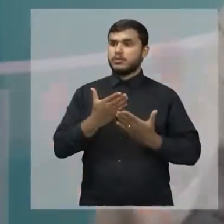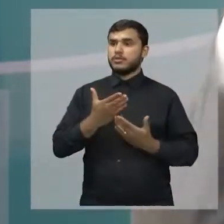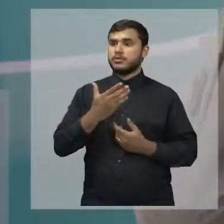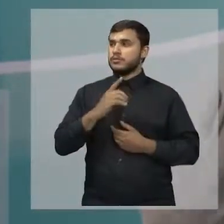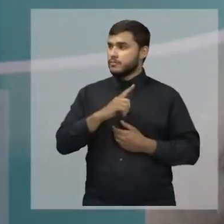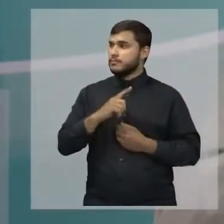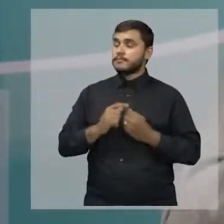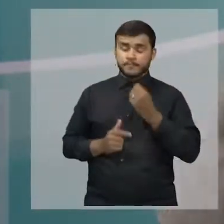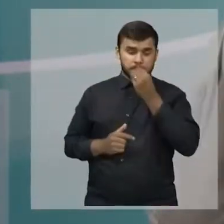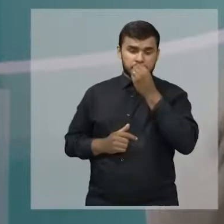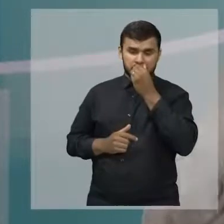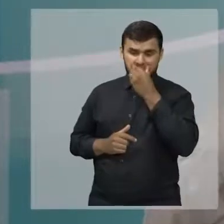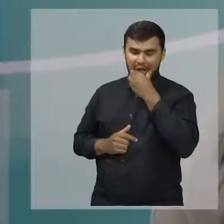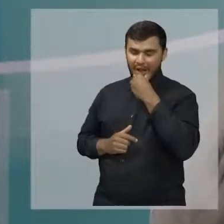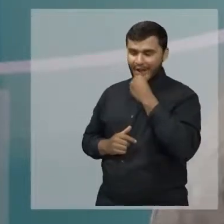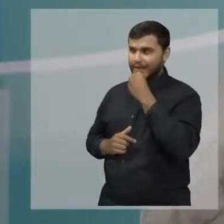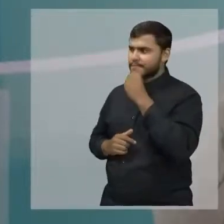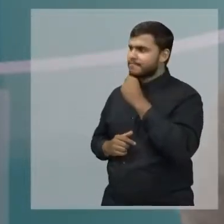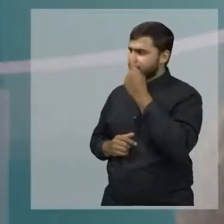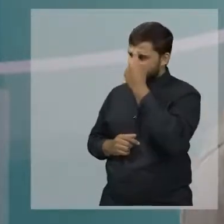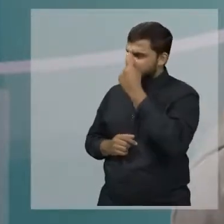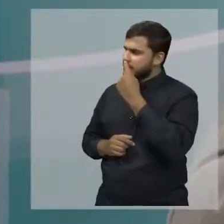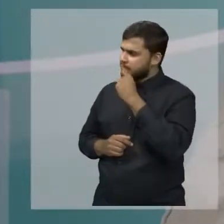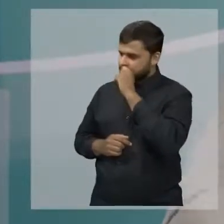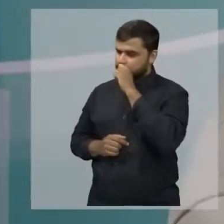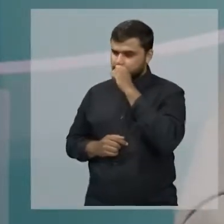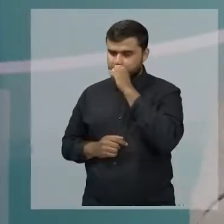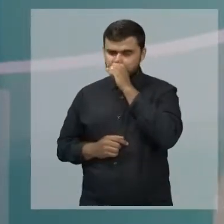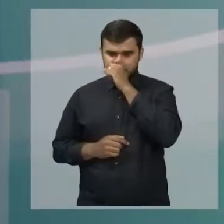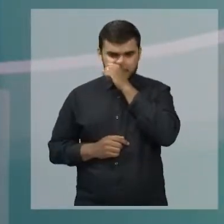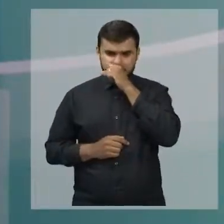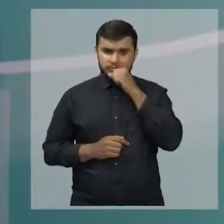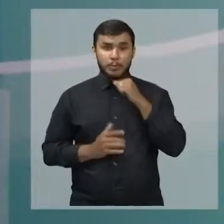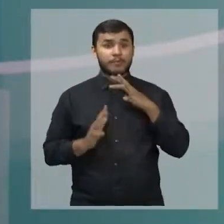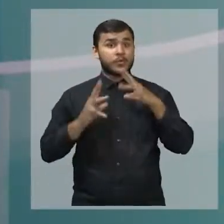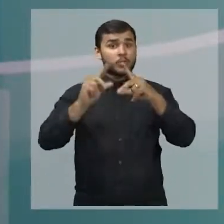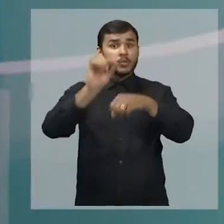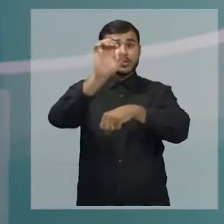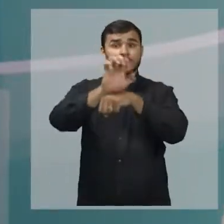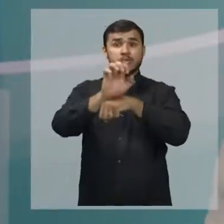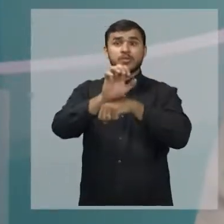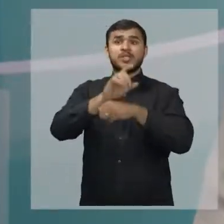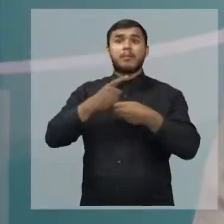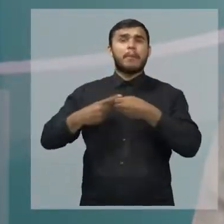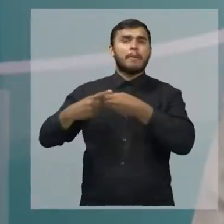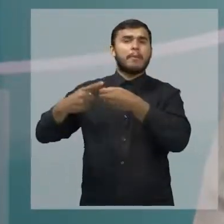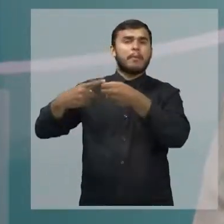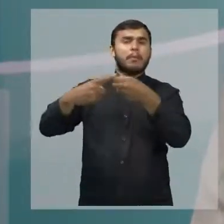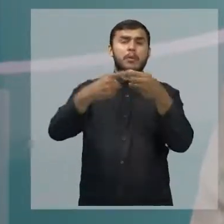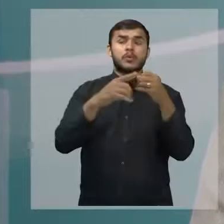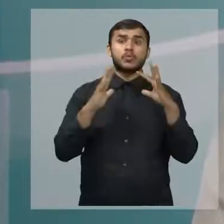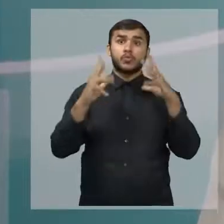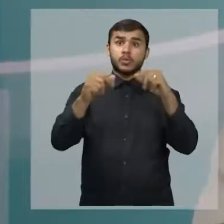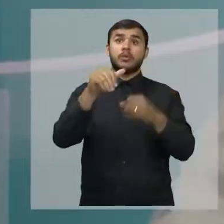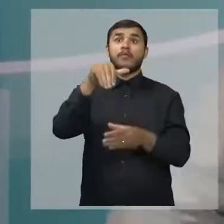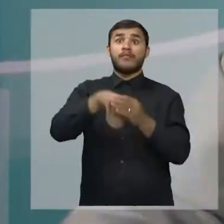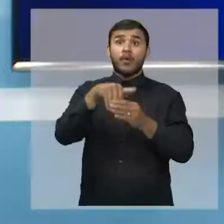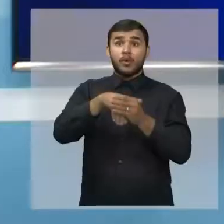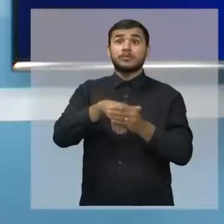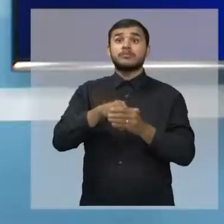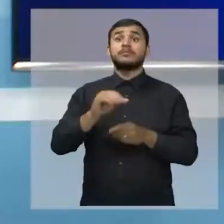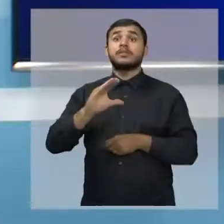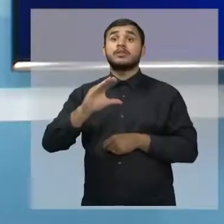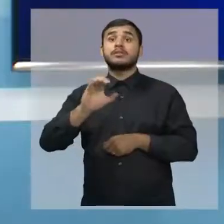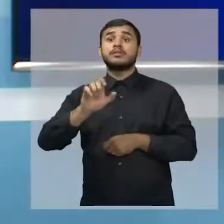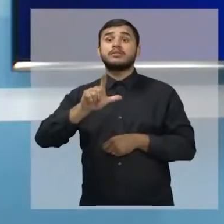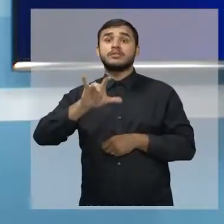Hoje você tem um interesse específico e se eleger, mas ele conseguiu porque teve voto no estado todo. Isso é seria a fisiologia, seria a parte boa. Agora, se você